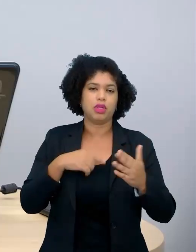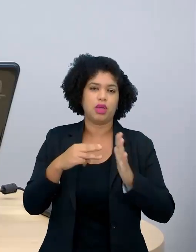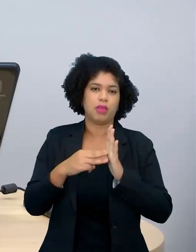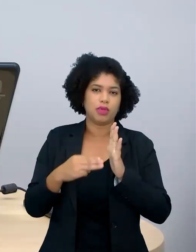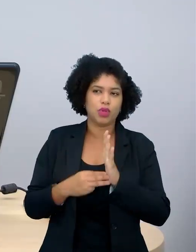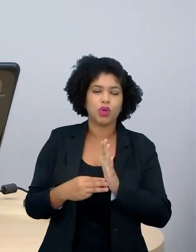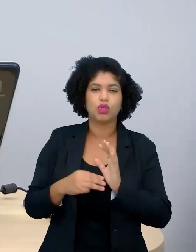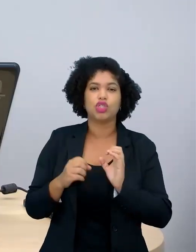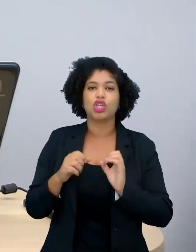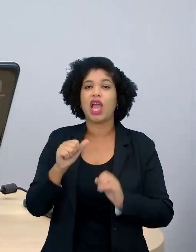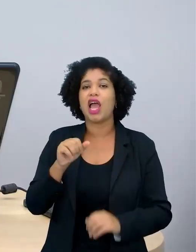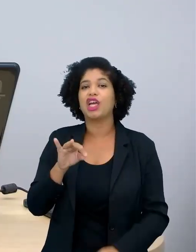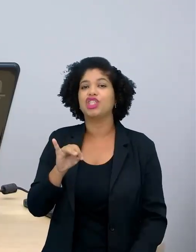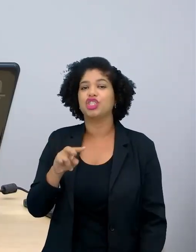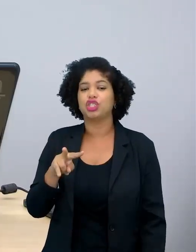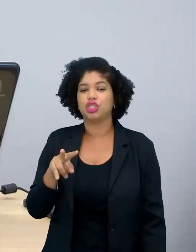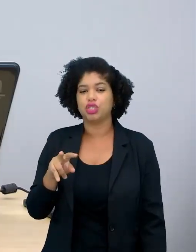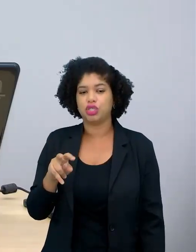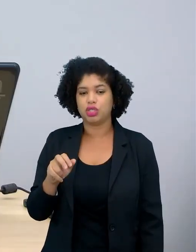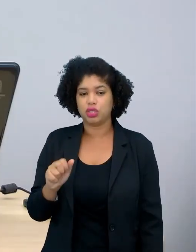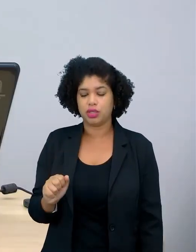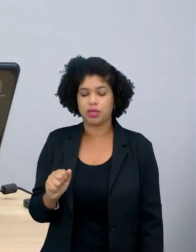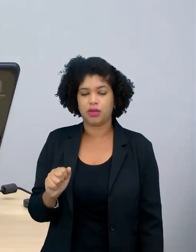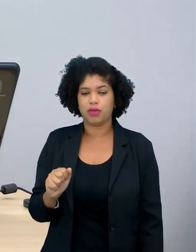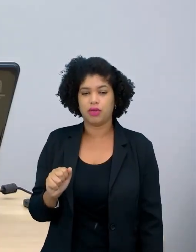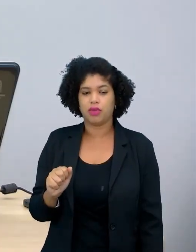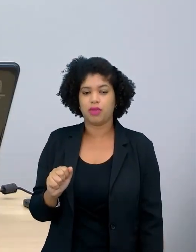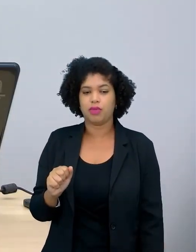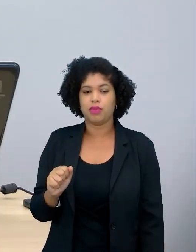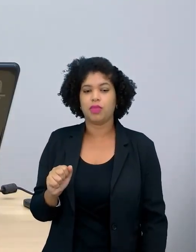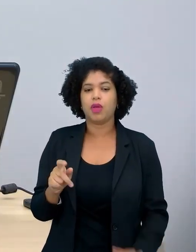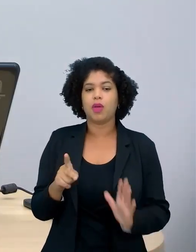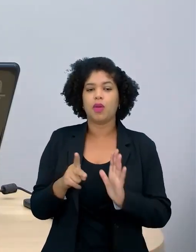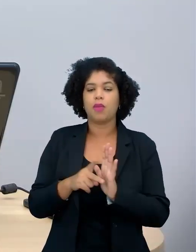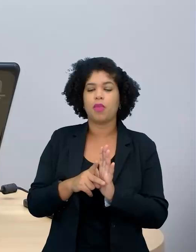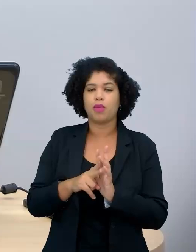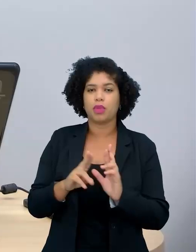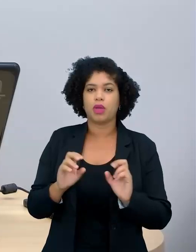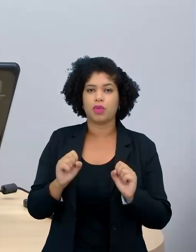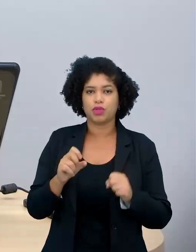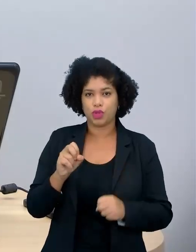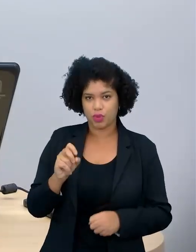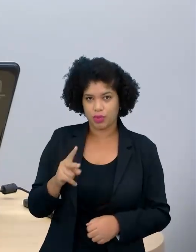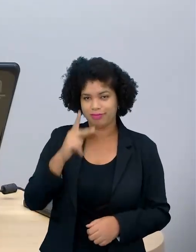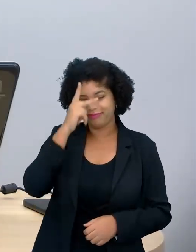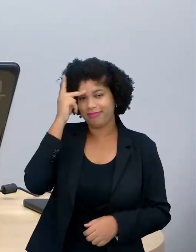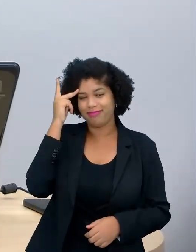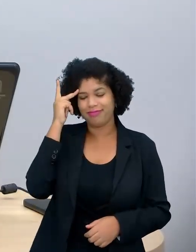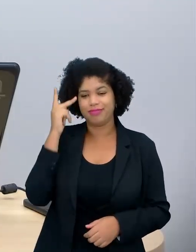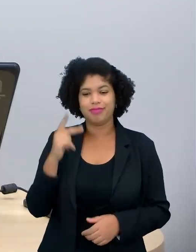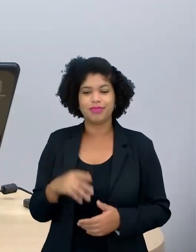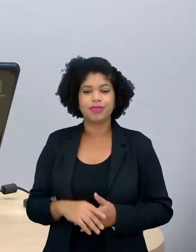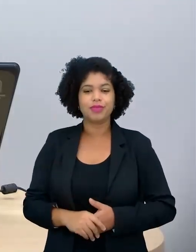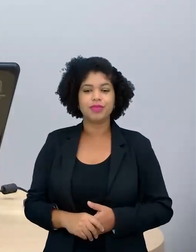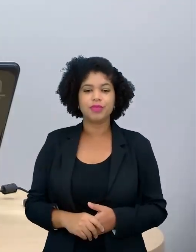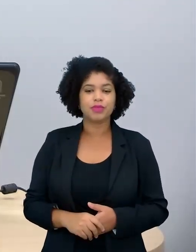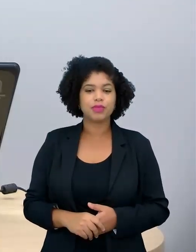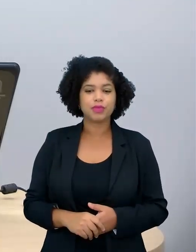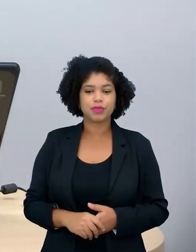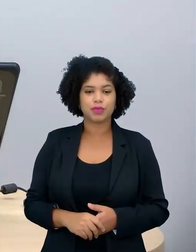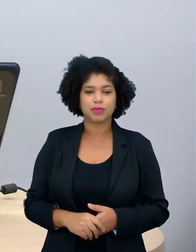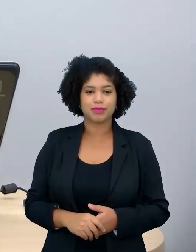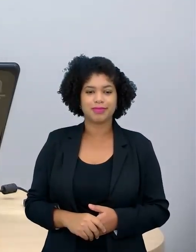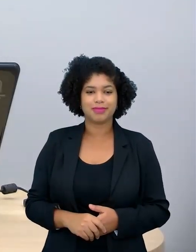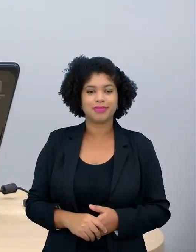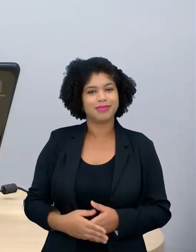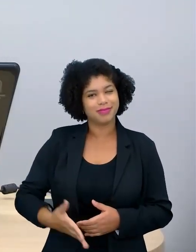metodologia ativa e alguma atividade específica da recuperação. Tá bom, pessoal? Então, vamos lá. Fazer